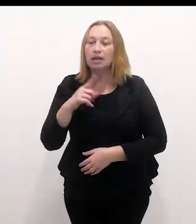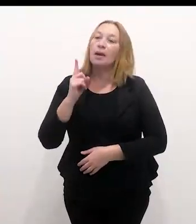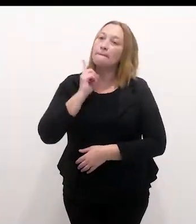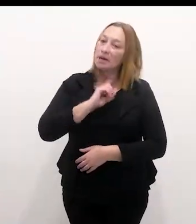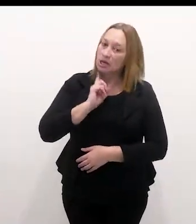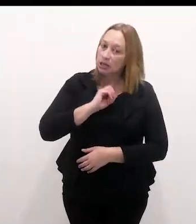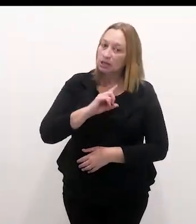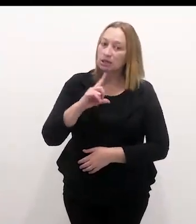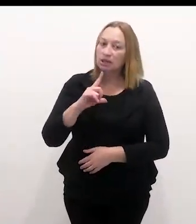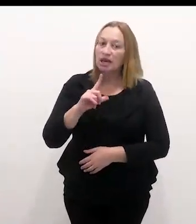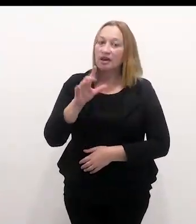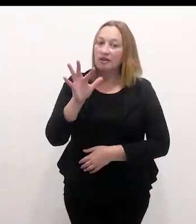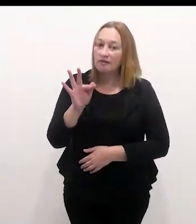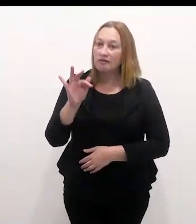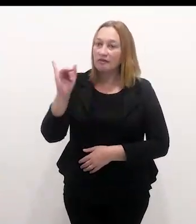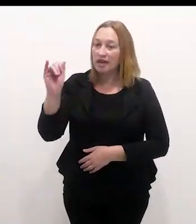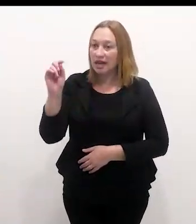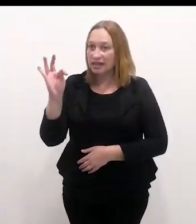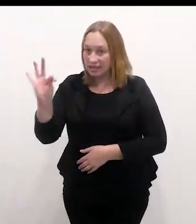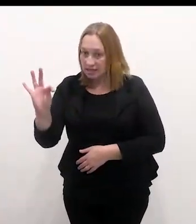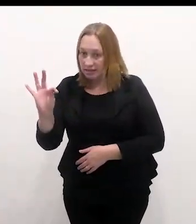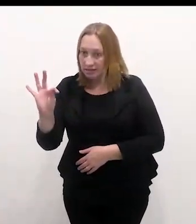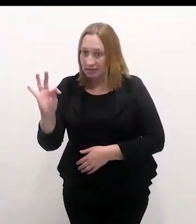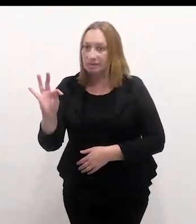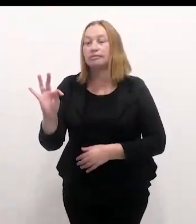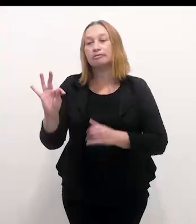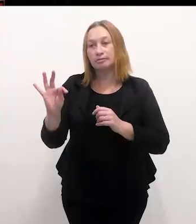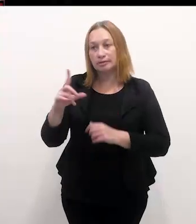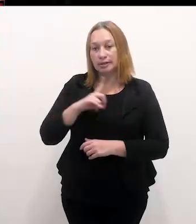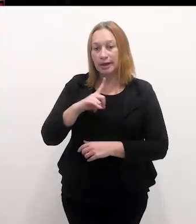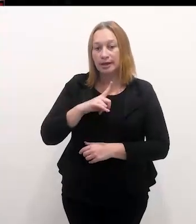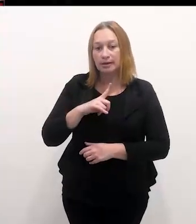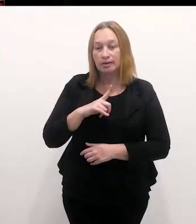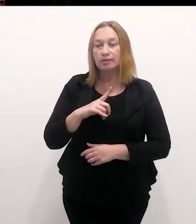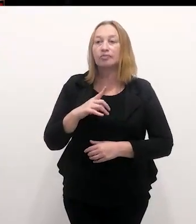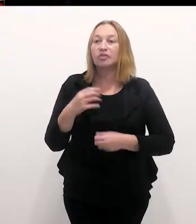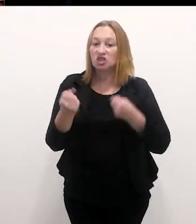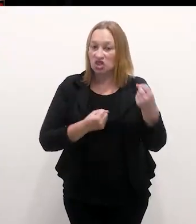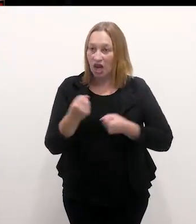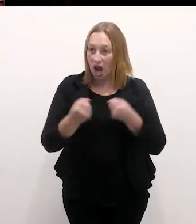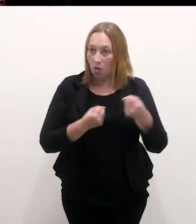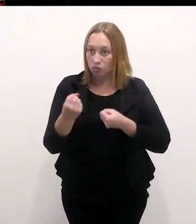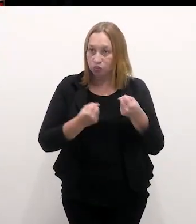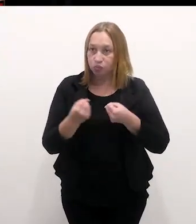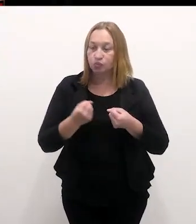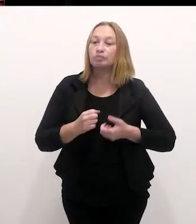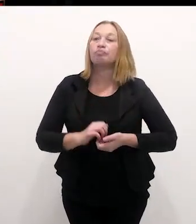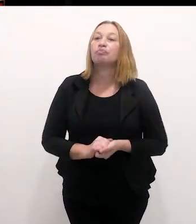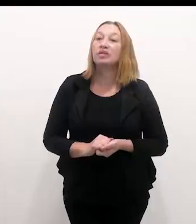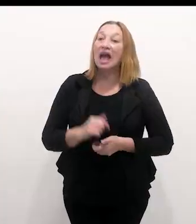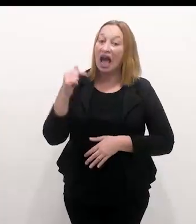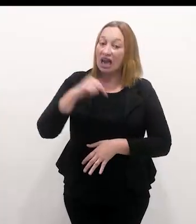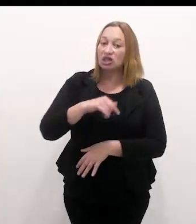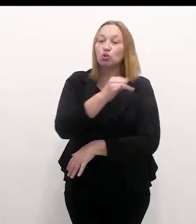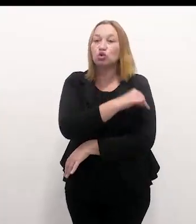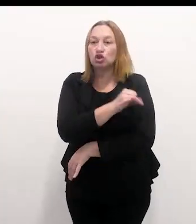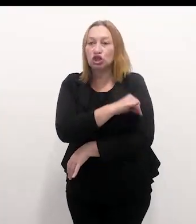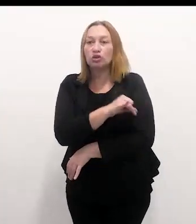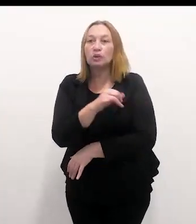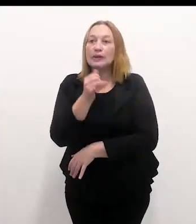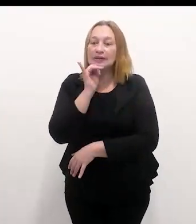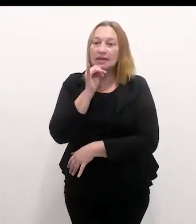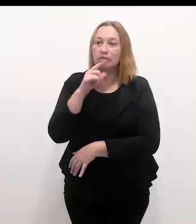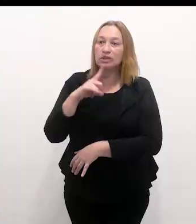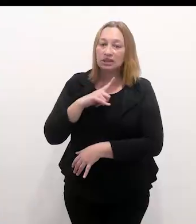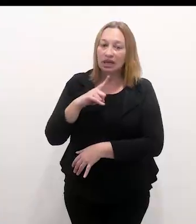tem muitas empresas, Minas Gerais tem a Fiat, histórica presente, não? Stellantis hoje, do carros, produção de carros.